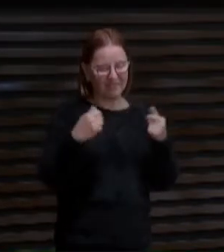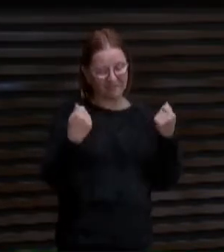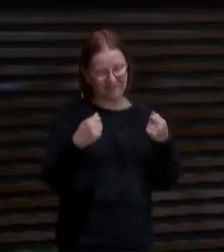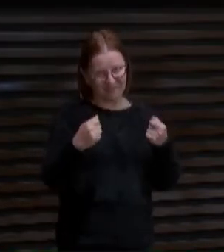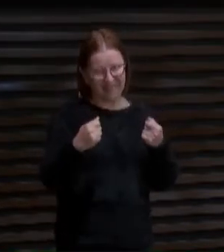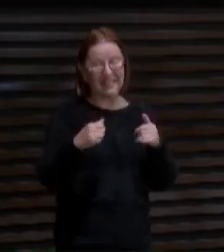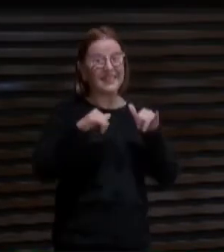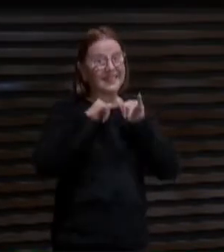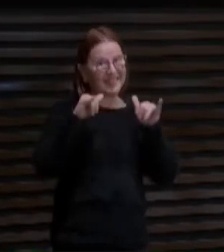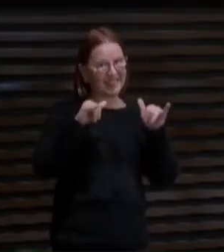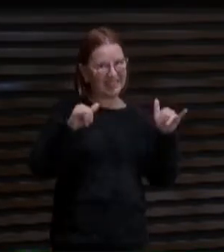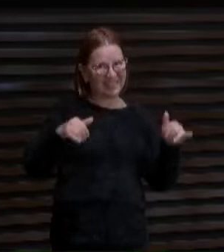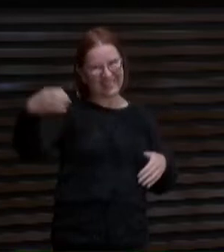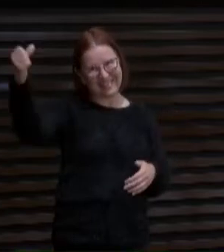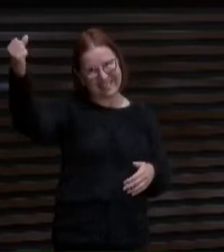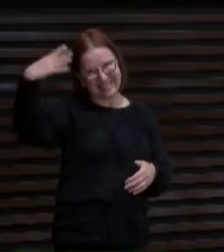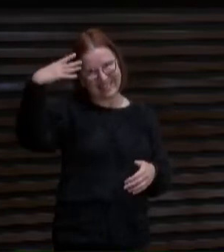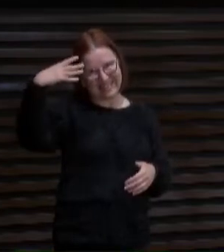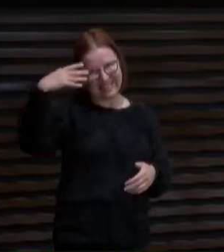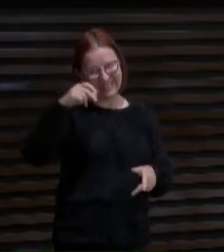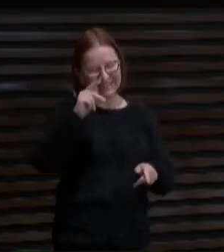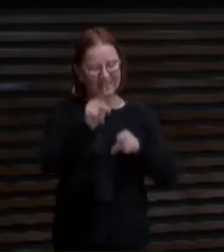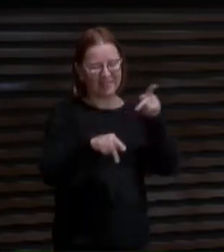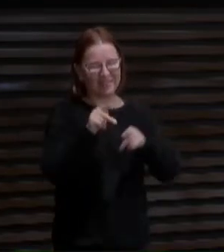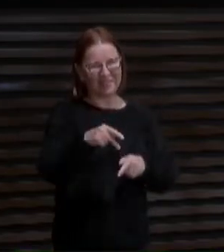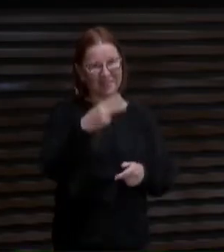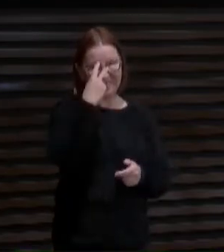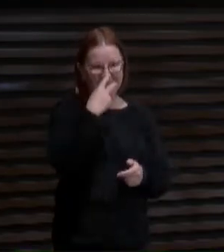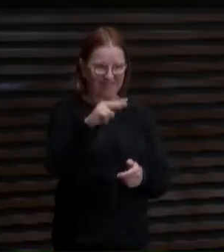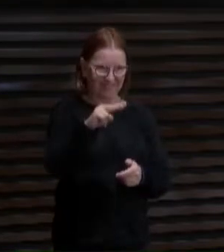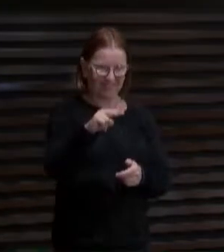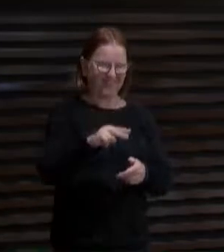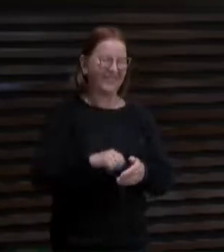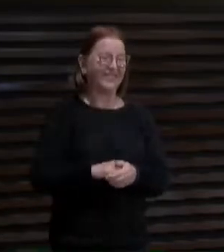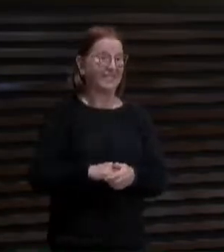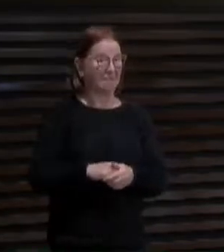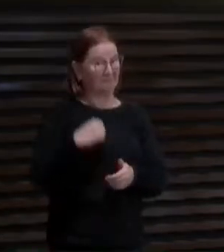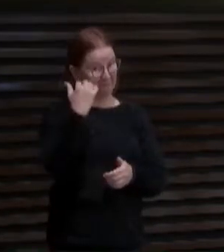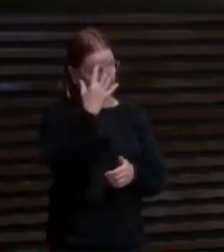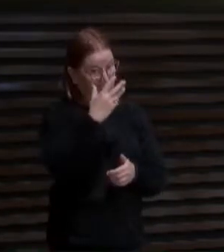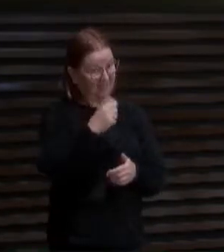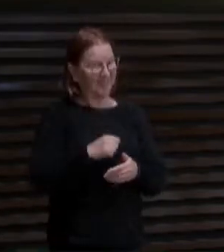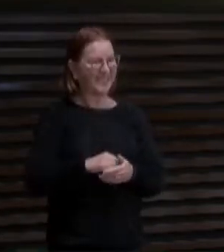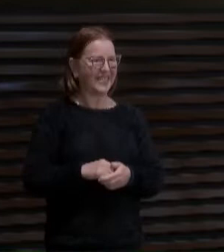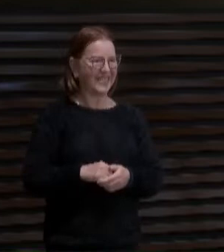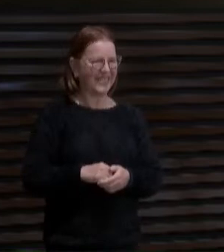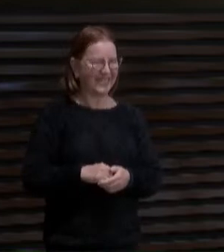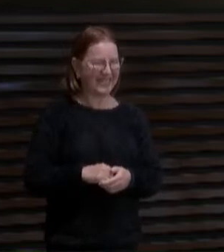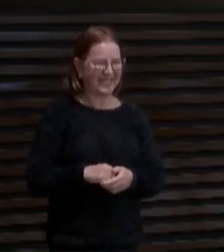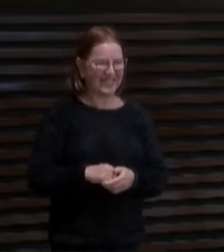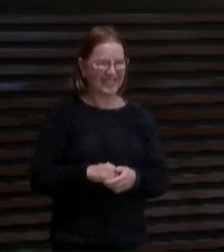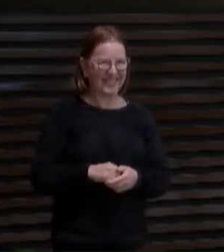e assim transmita graça aos que ouvem Olha que beleza é só dar um